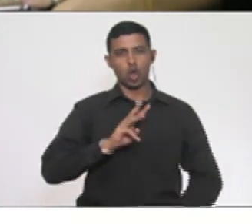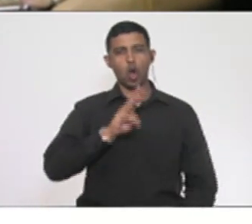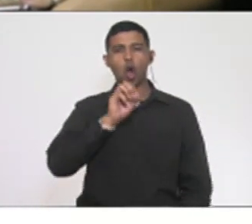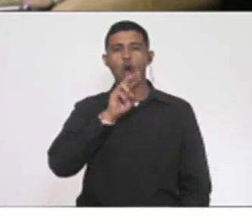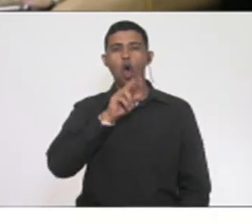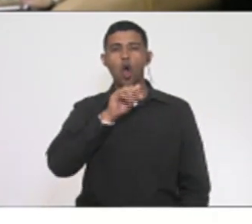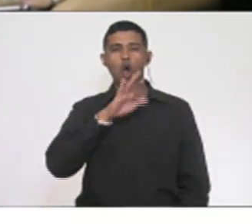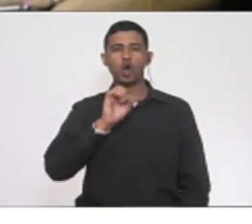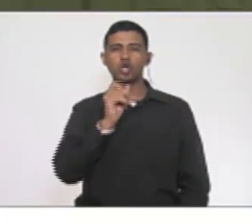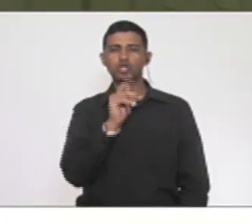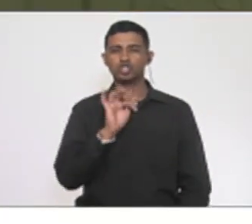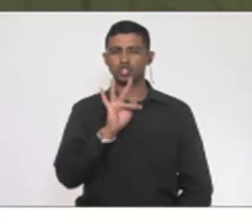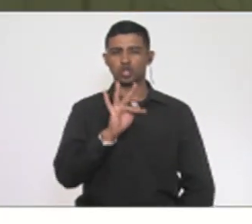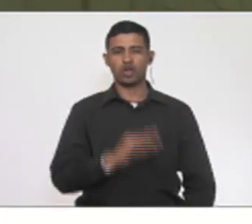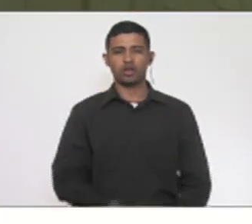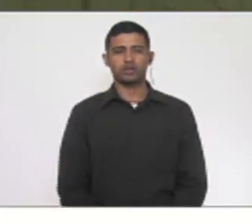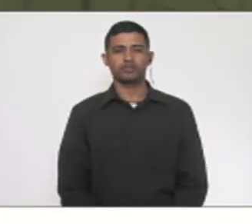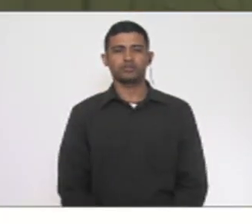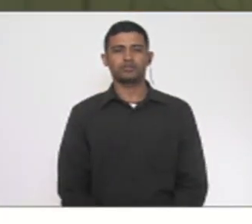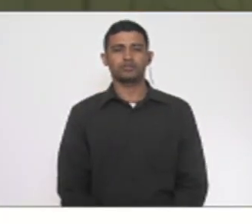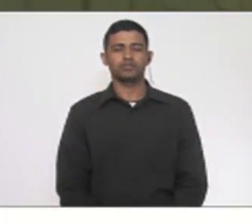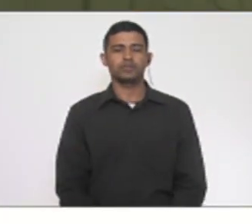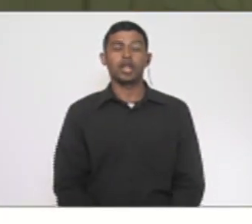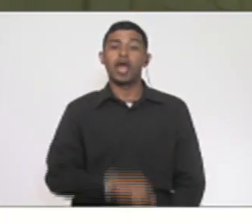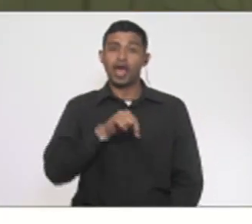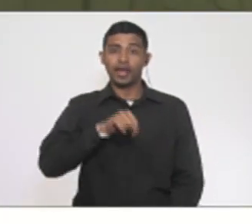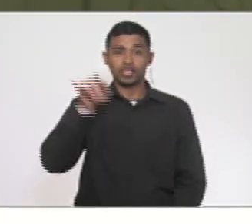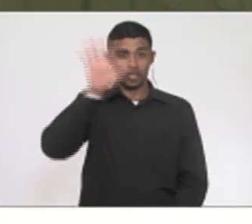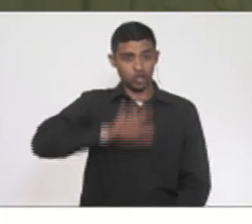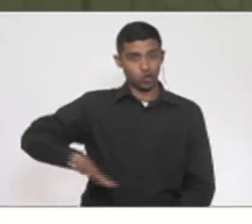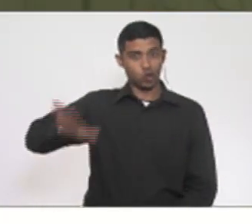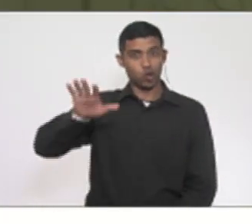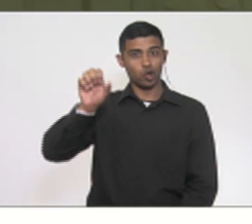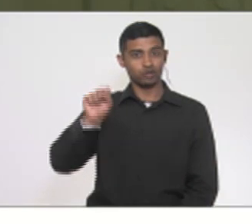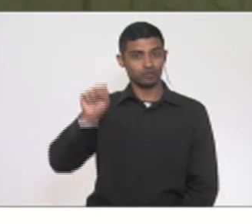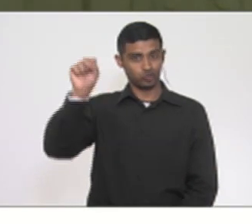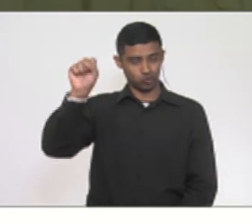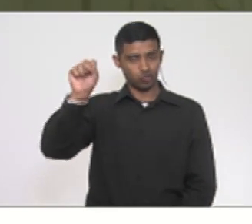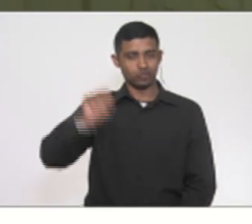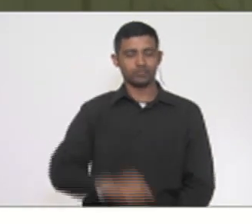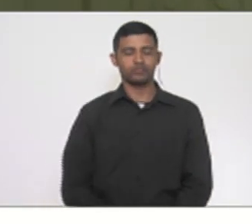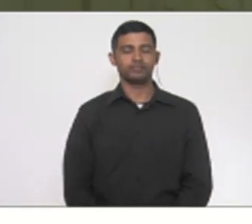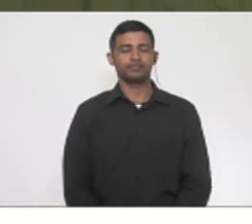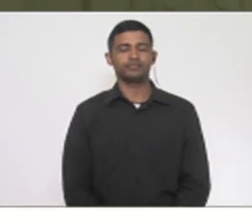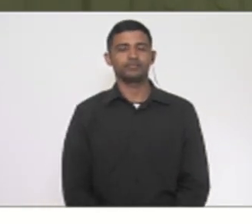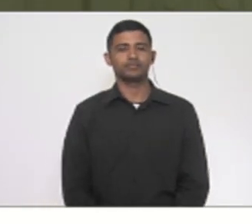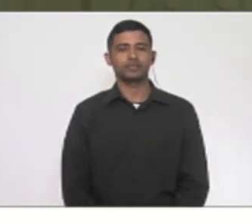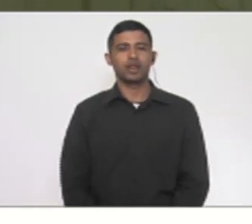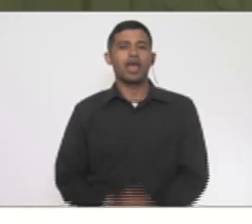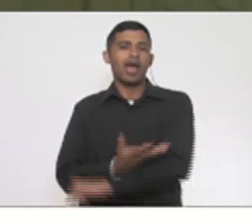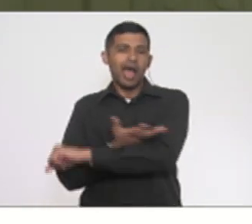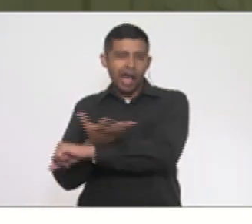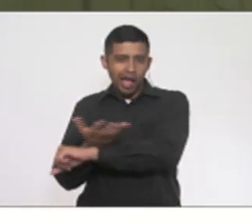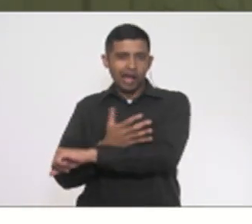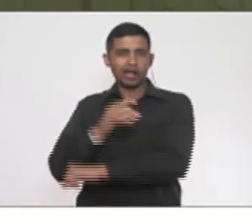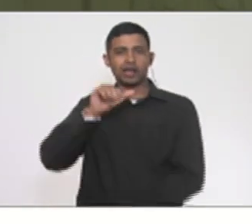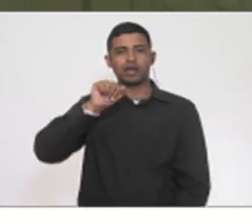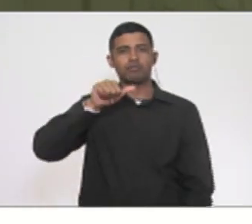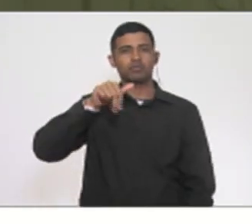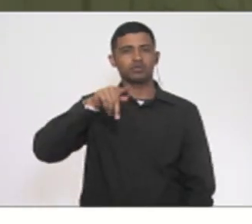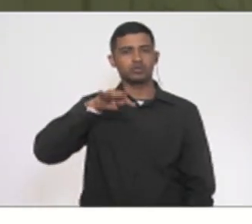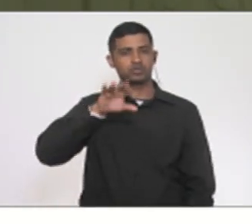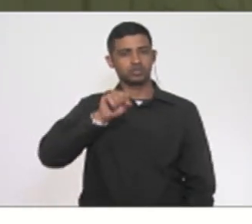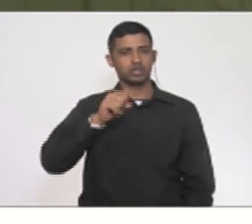onshore. Basicamente, essa produção offshore é aqui na costa da região sudeste, Bacia de Campos, Santos, hoje em